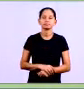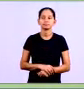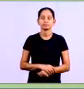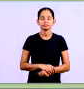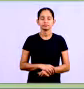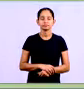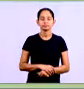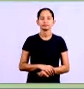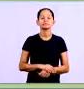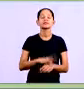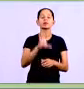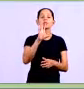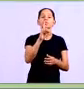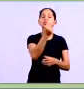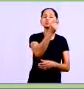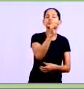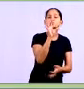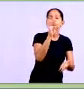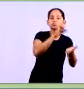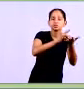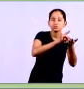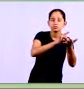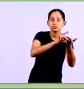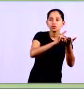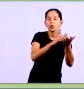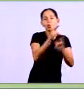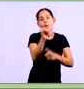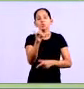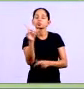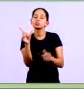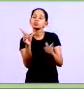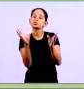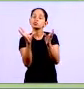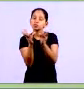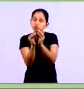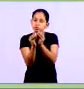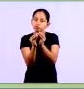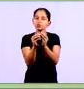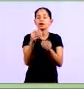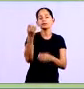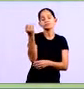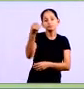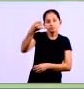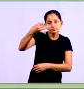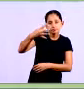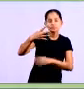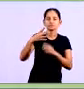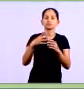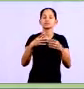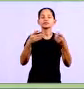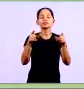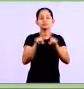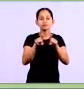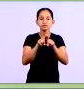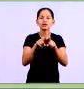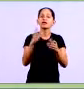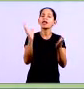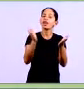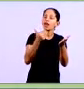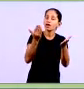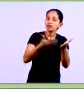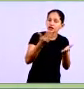é lucro real, arbitrado, lucro presumido, Simples Nacional. Ok? Isso aqui vem nos livros.